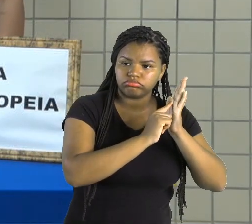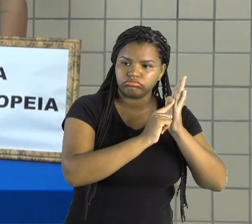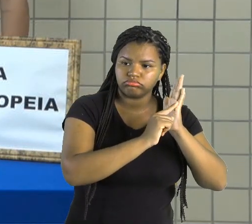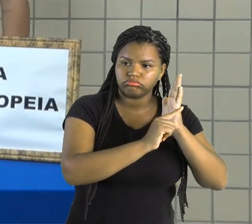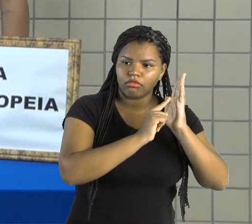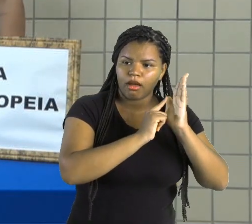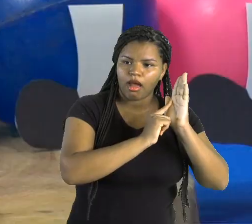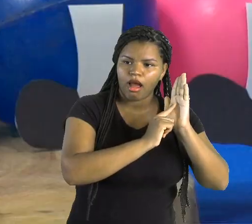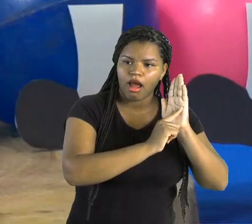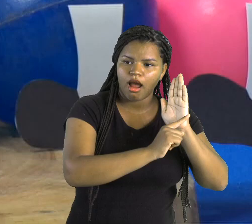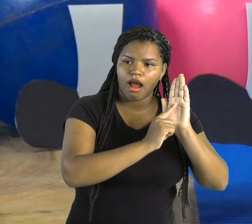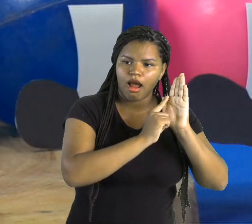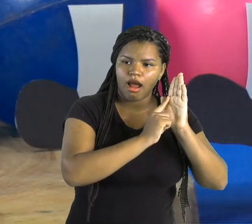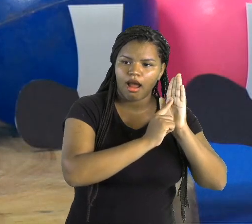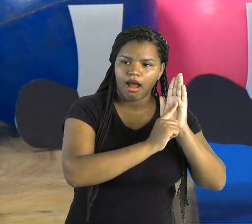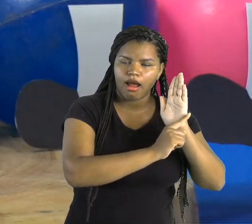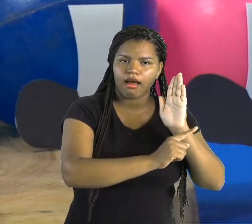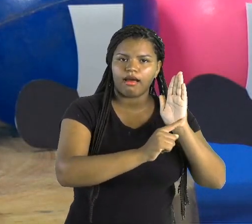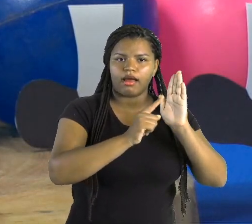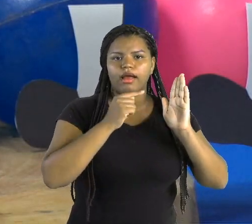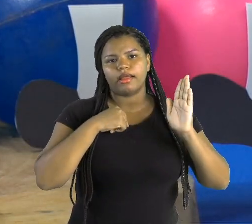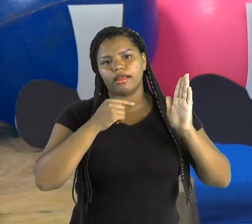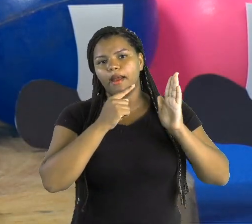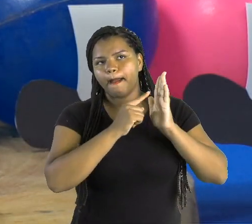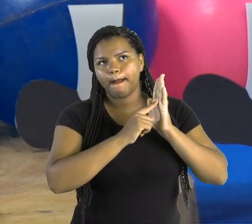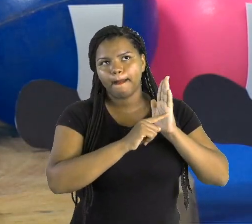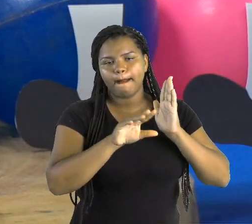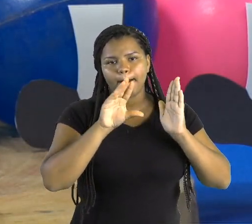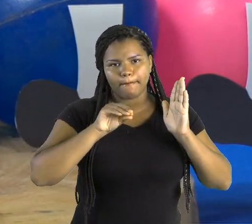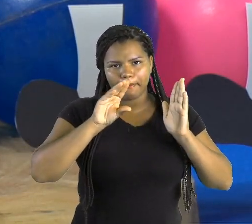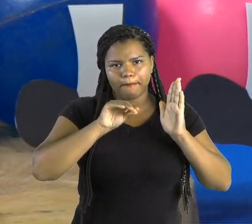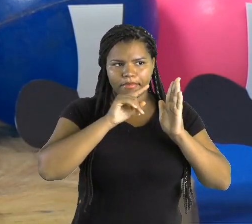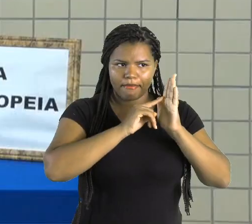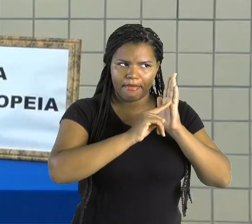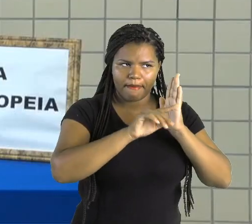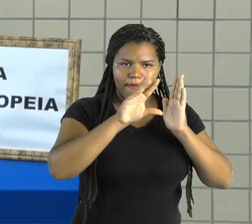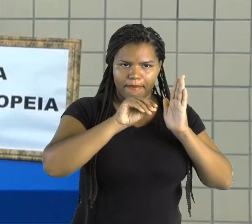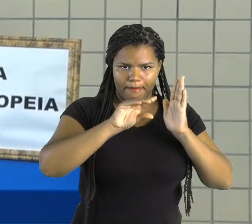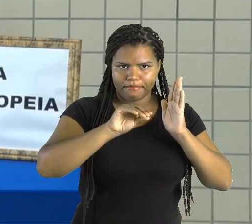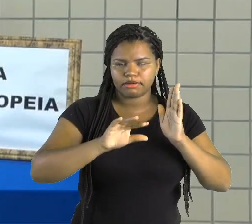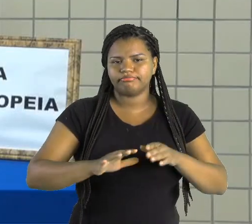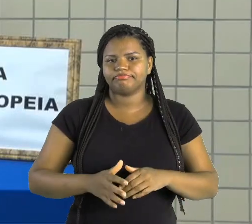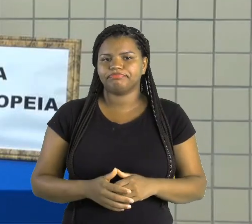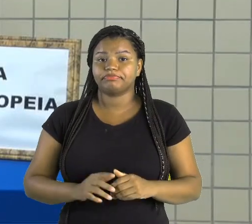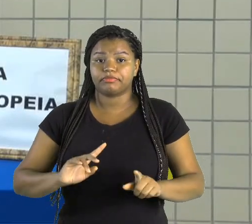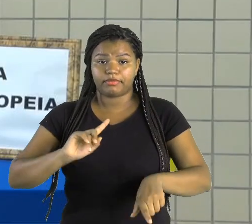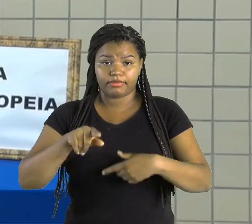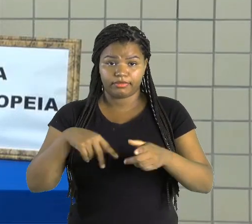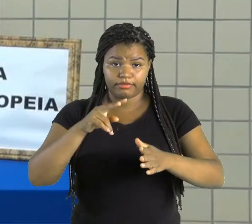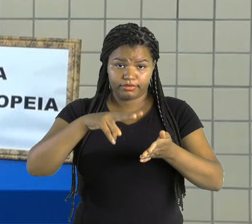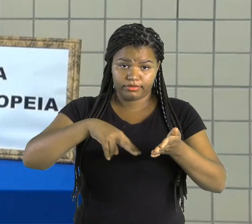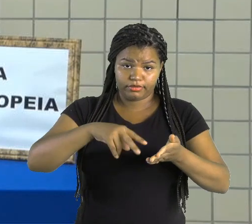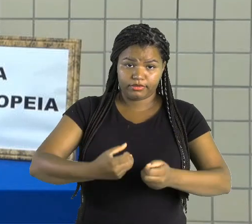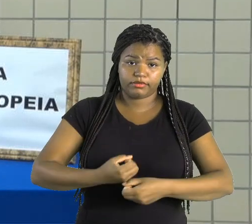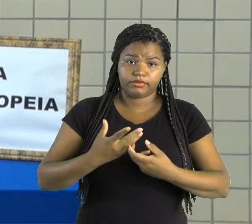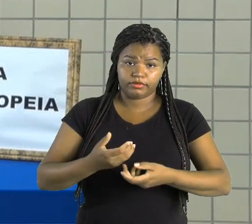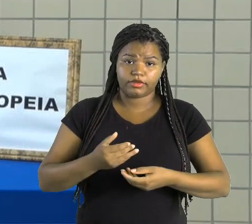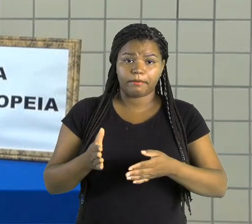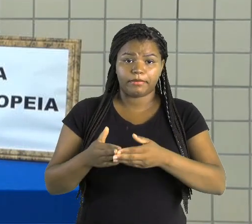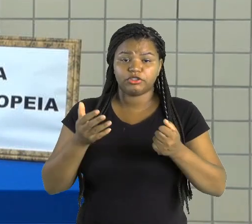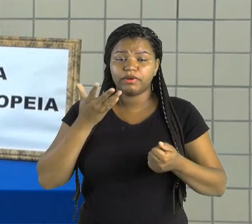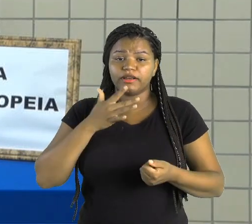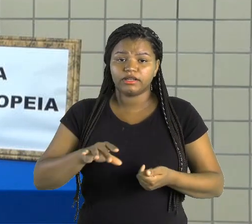acompanha a leitura. Após a leitura de todo o poema, peça para a criança que ela escreva